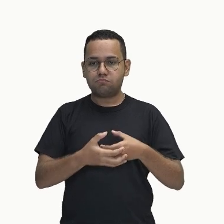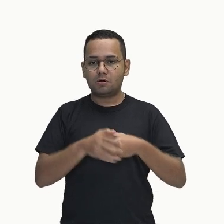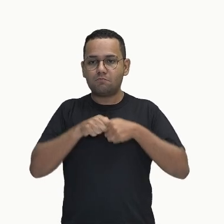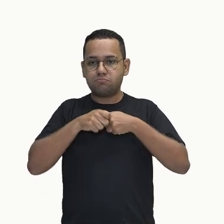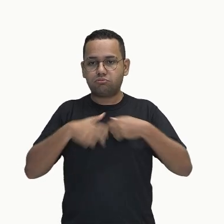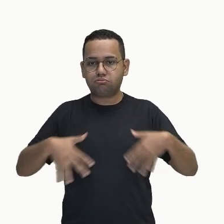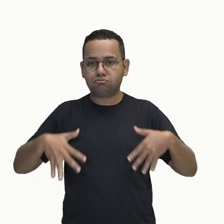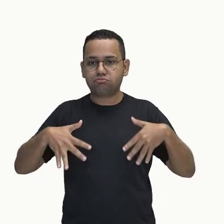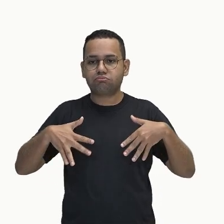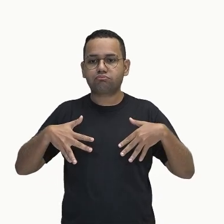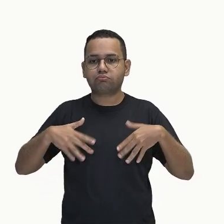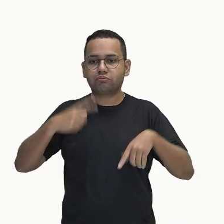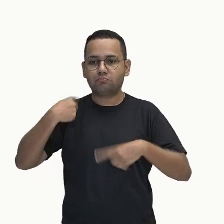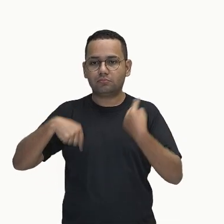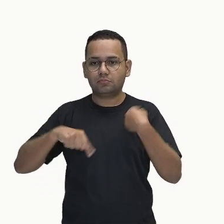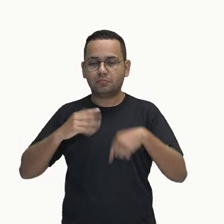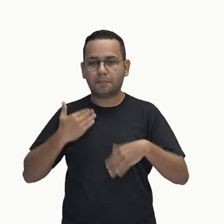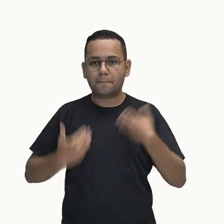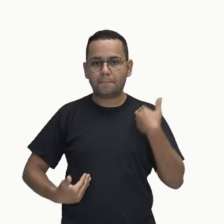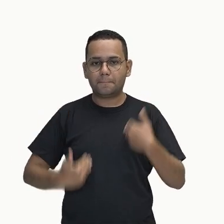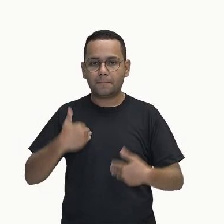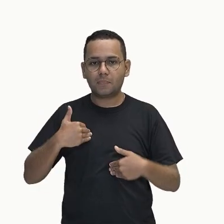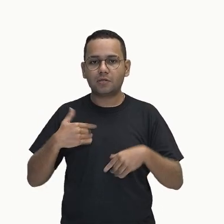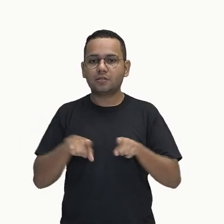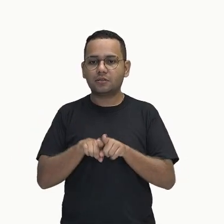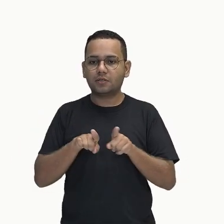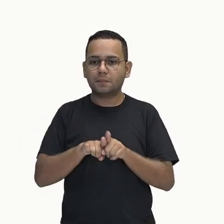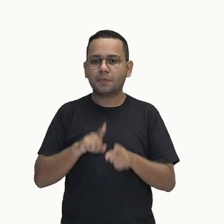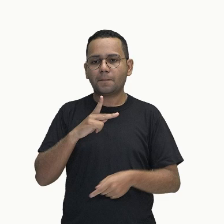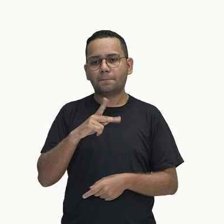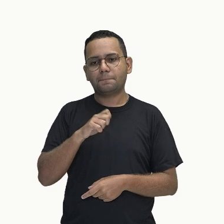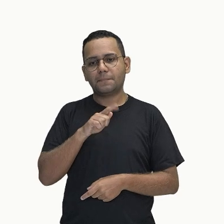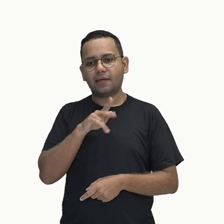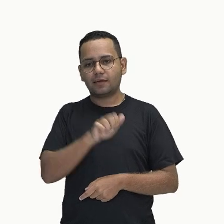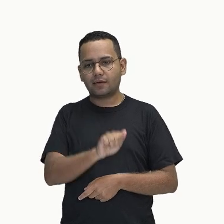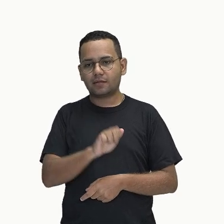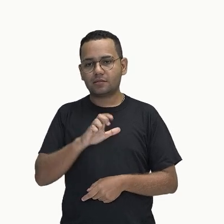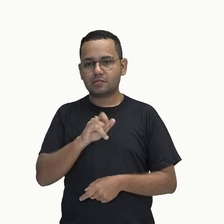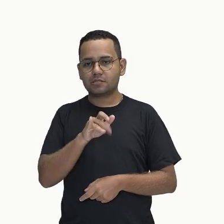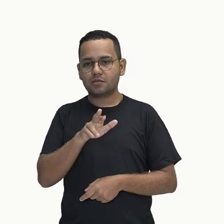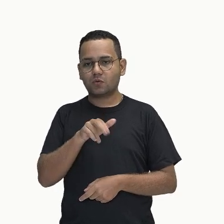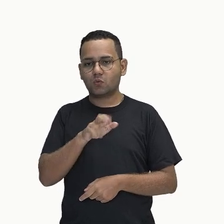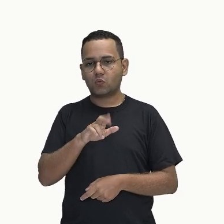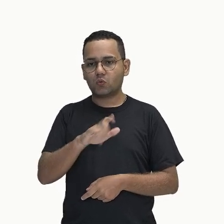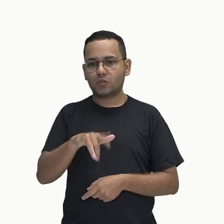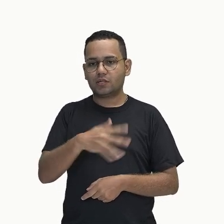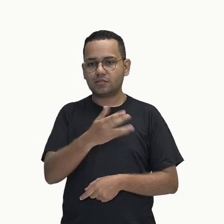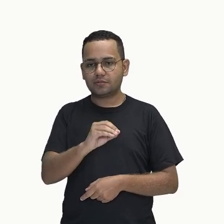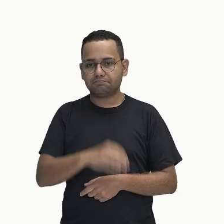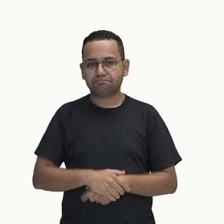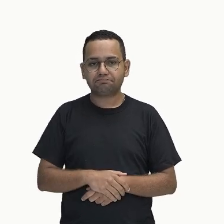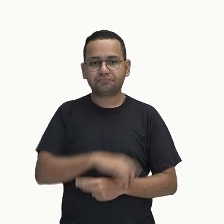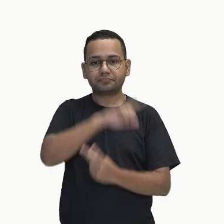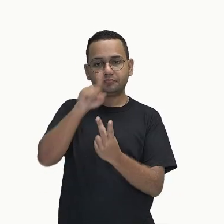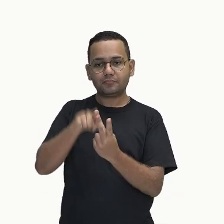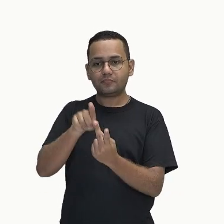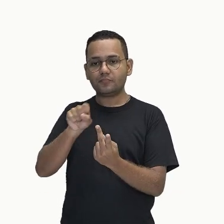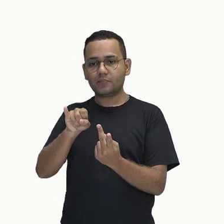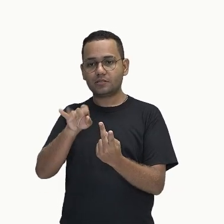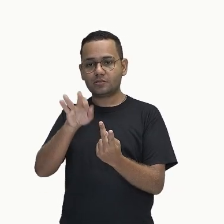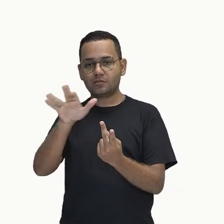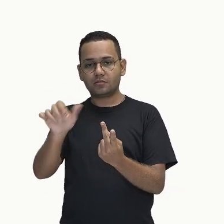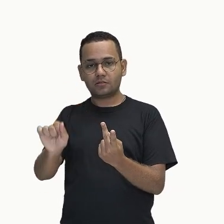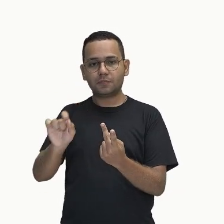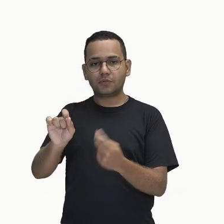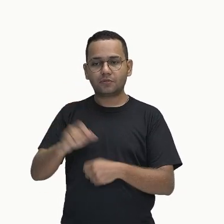A circulação pulmonar também é chamada de pequena circulação. E a circulação sistêmica é a responsável